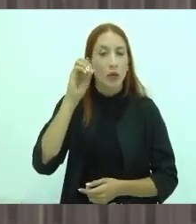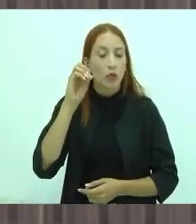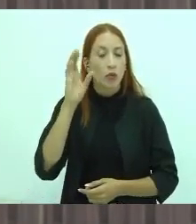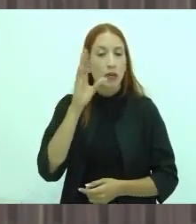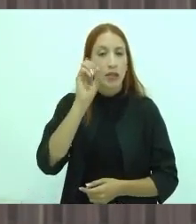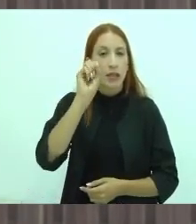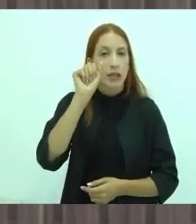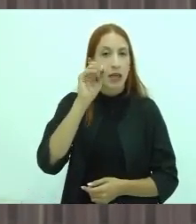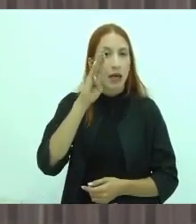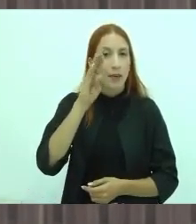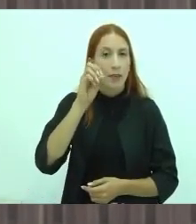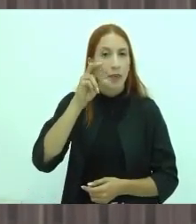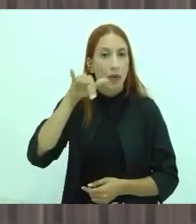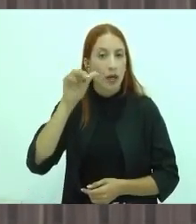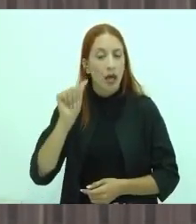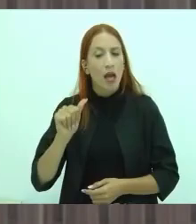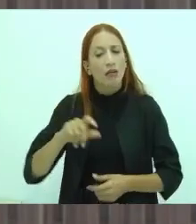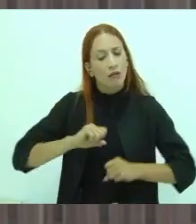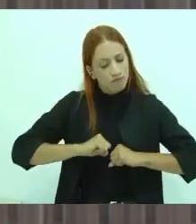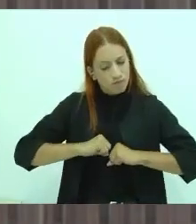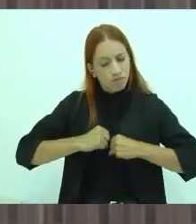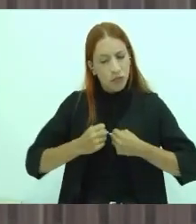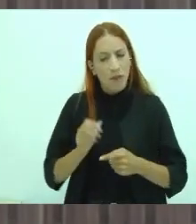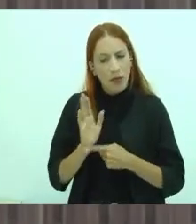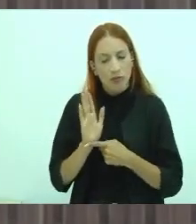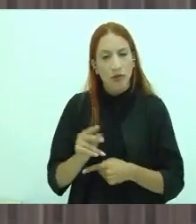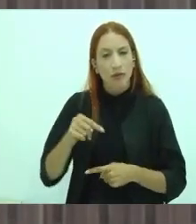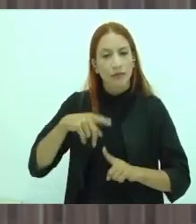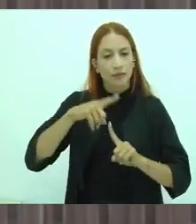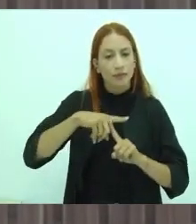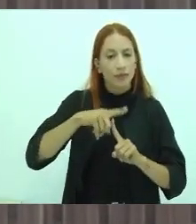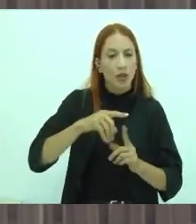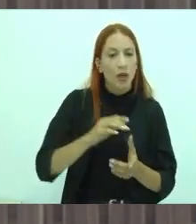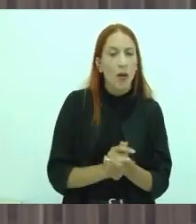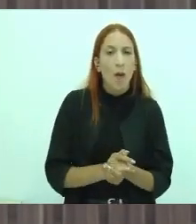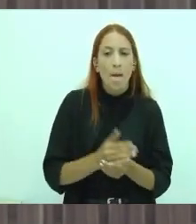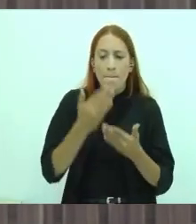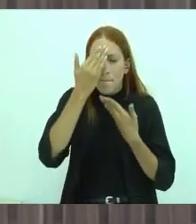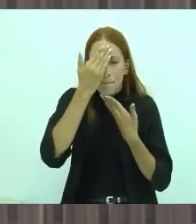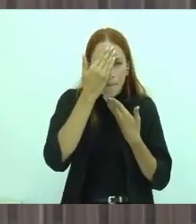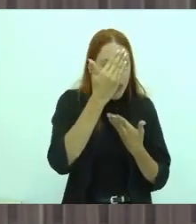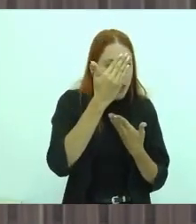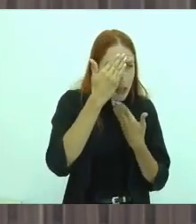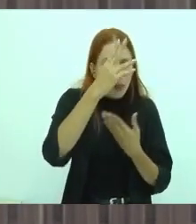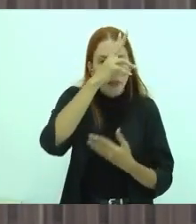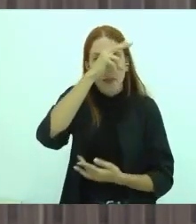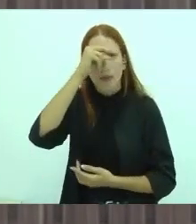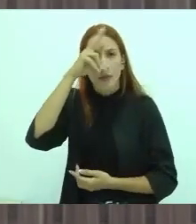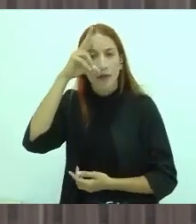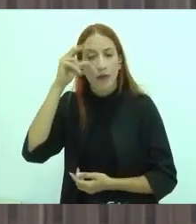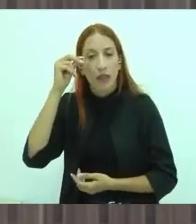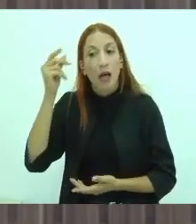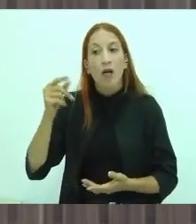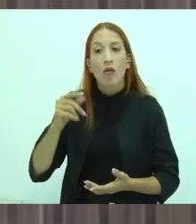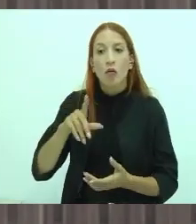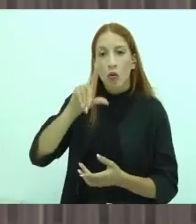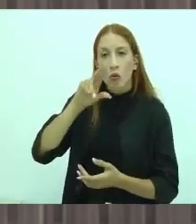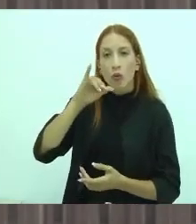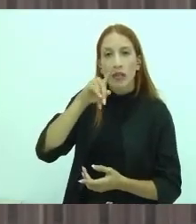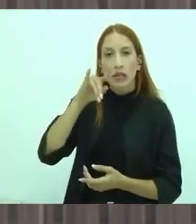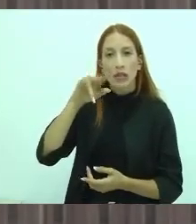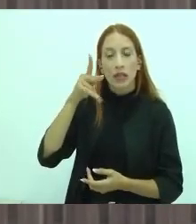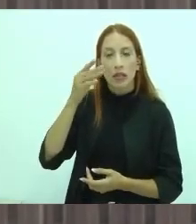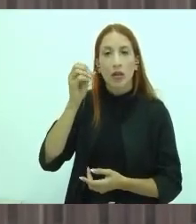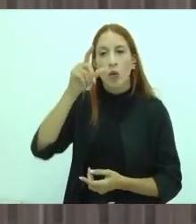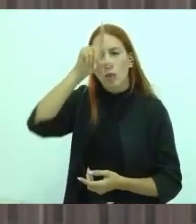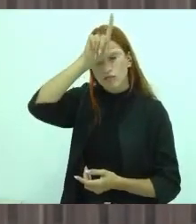empenhado também por essa casa de vereadores então agradeço aqui a gestão Dr Marcelo viu Luizinho líder de governo vice-líder de governo